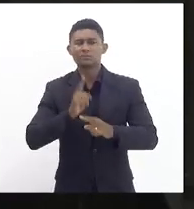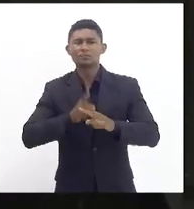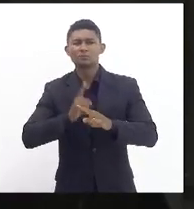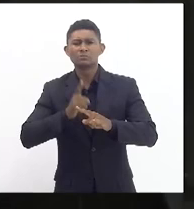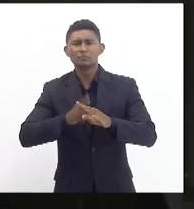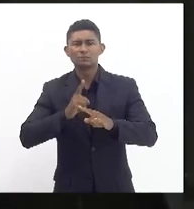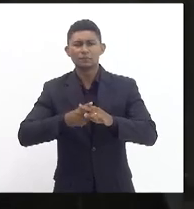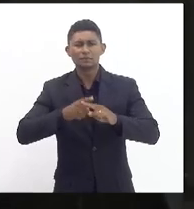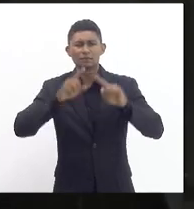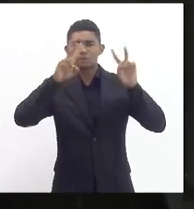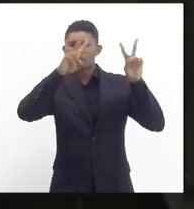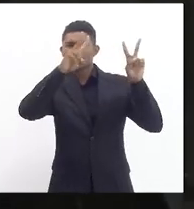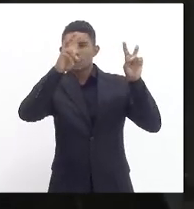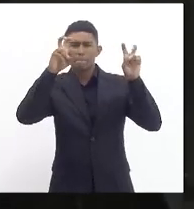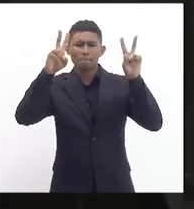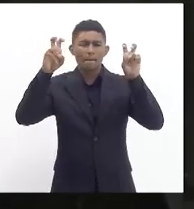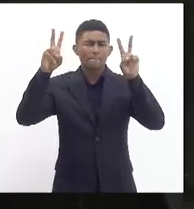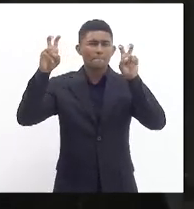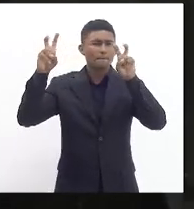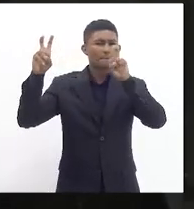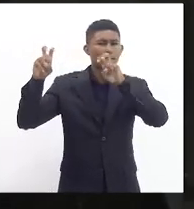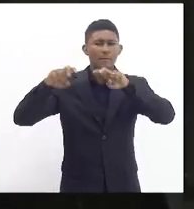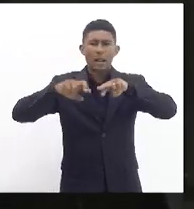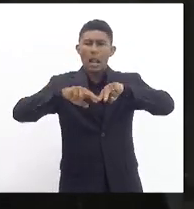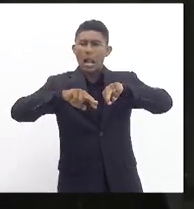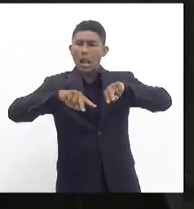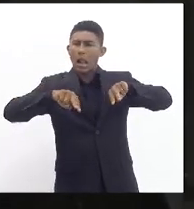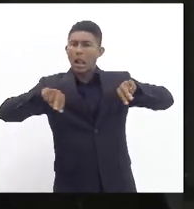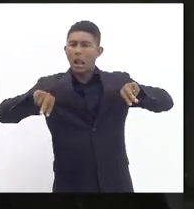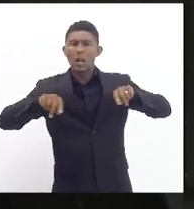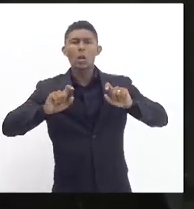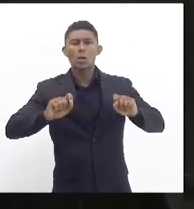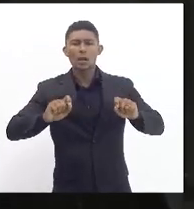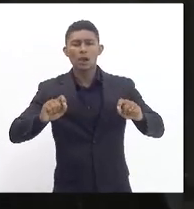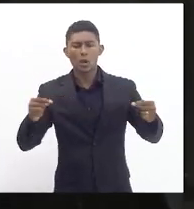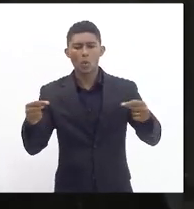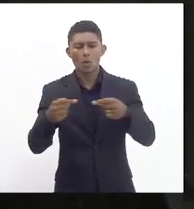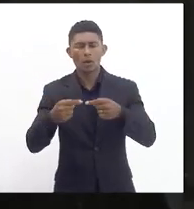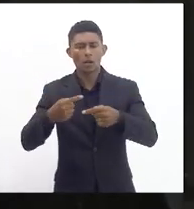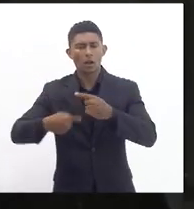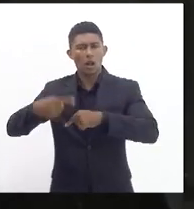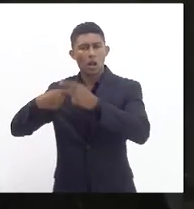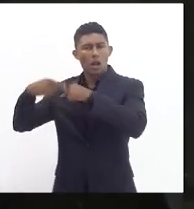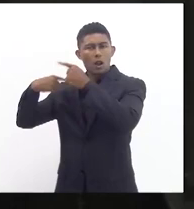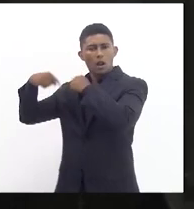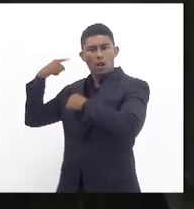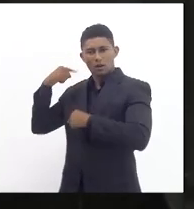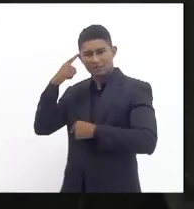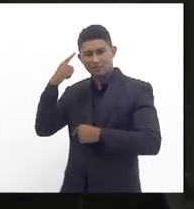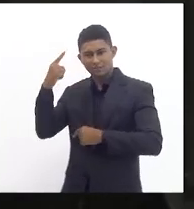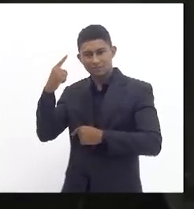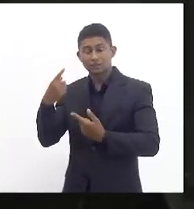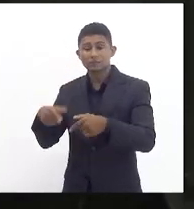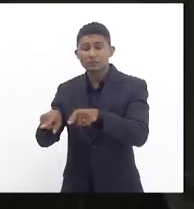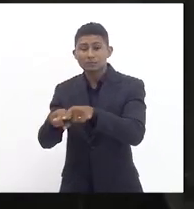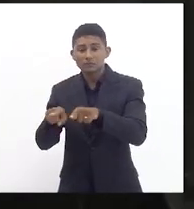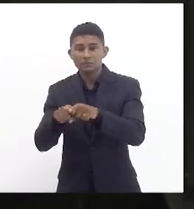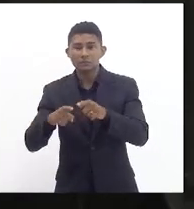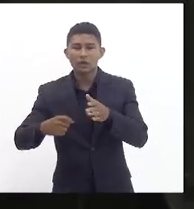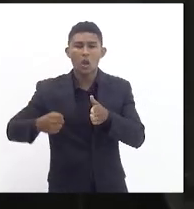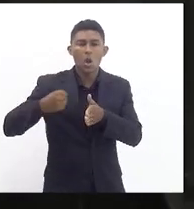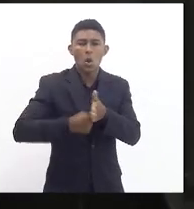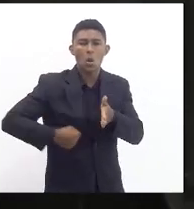temas ligado à nossa ancestralidade e à luta